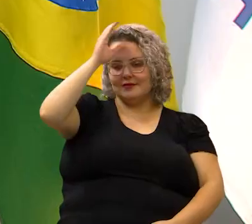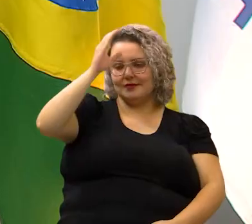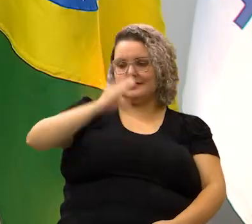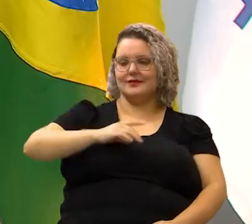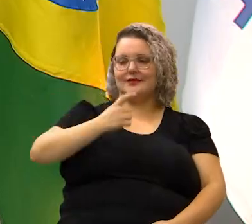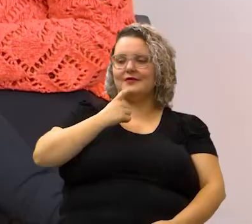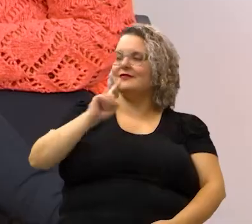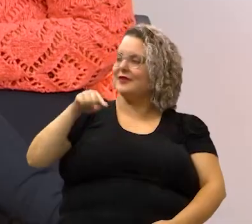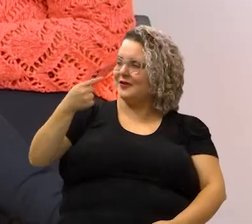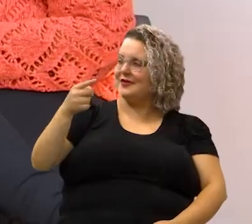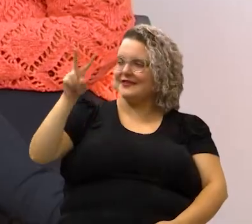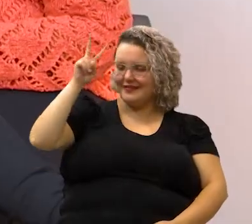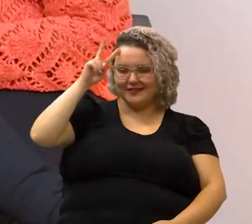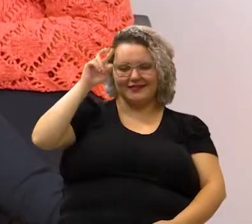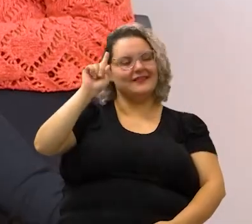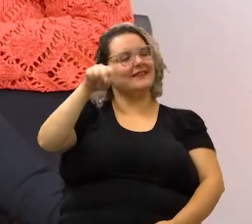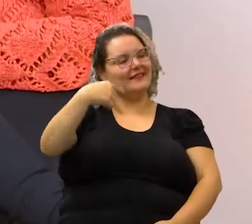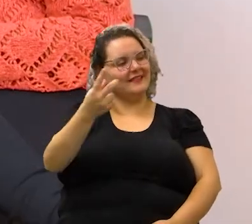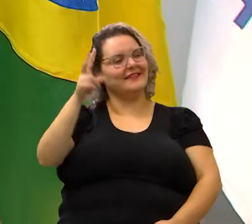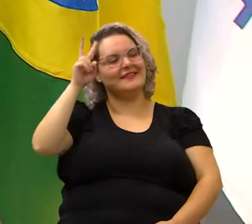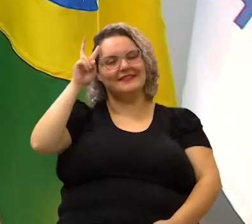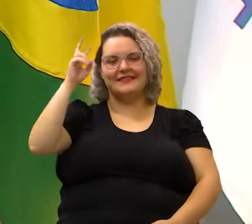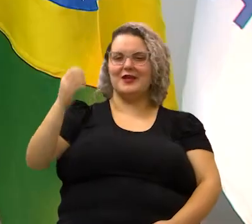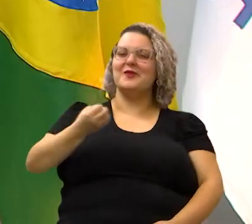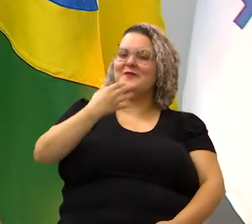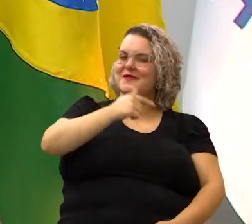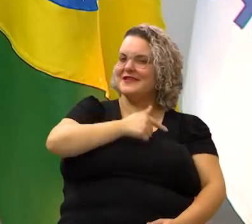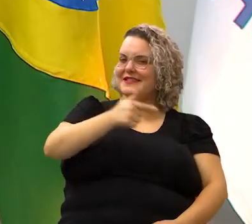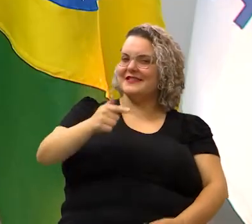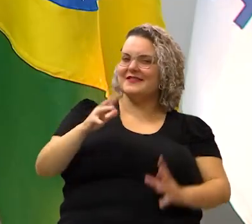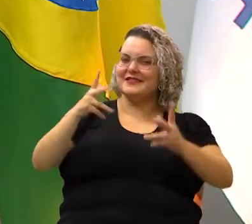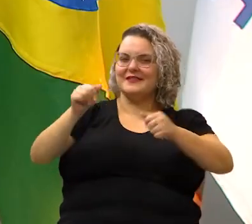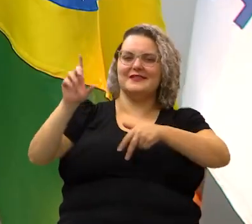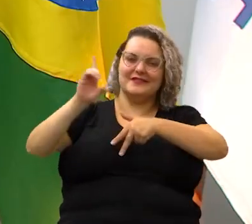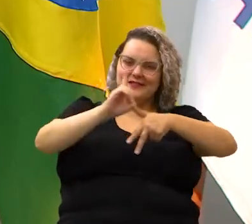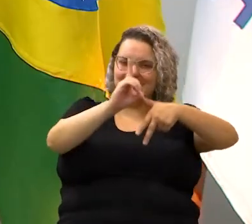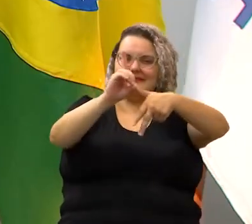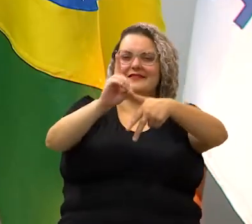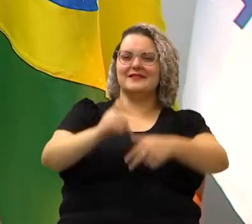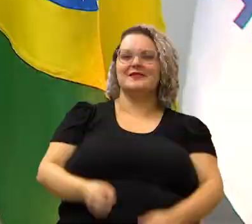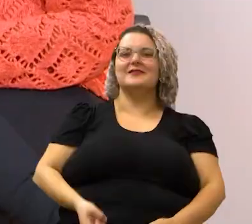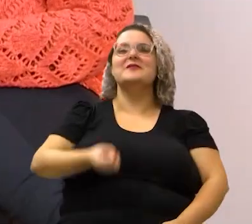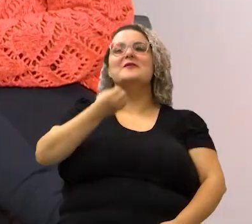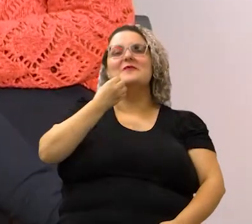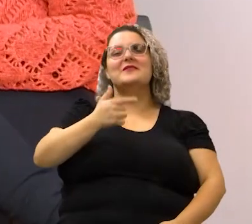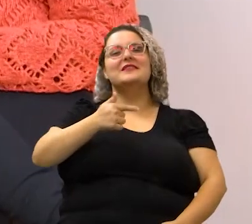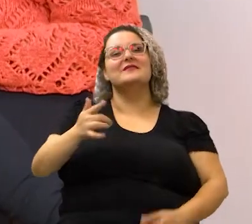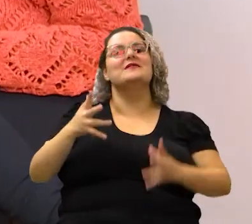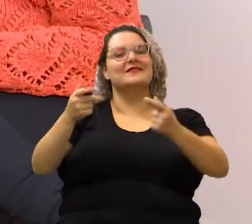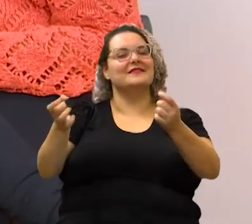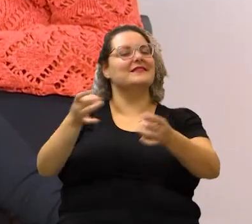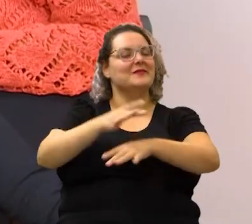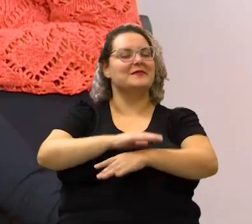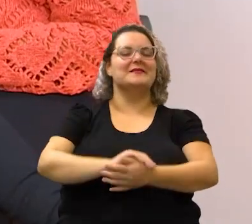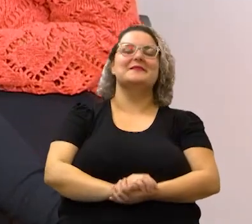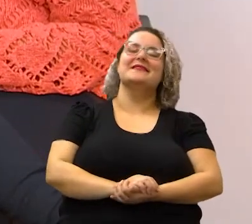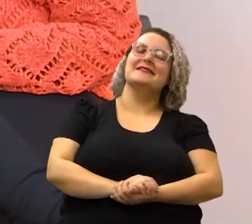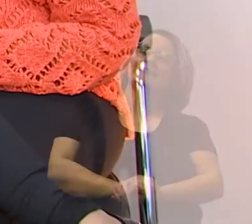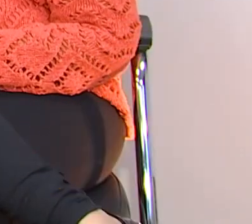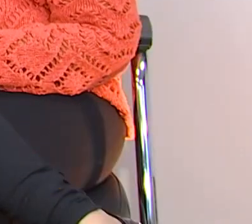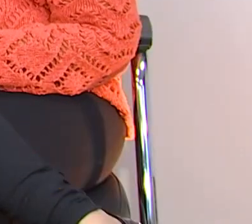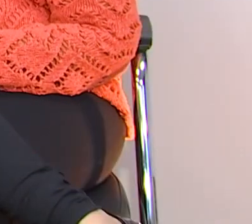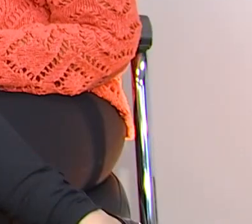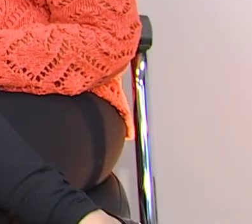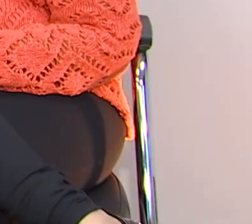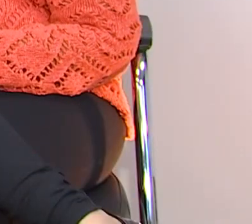do cidadão de Campinas então até a próxima segunda-feira para a próxima segunda boa semana a todos fiquem com Deus boa semana todos a gente fica